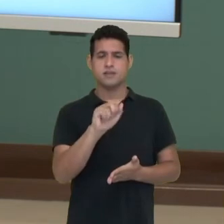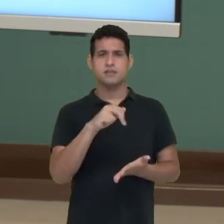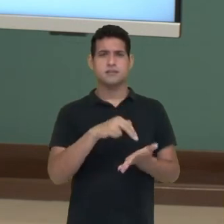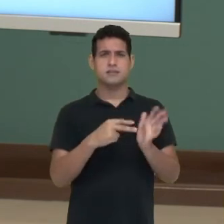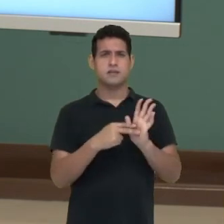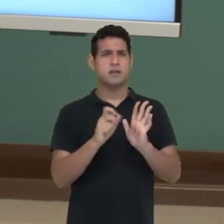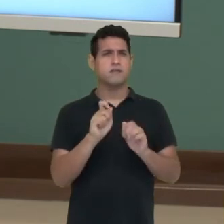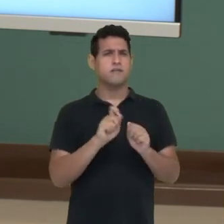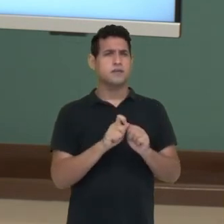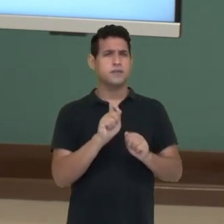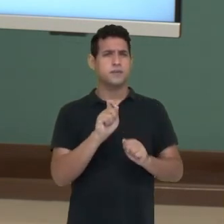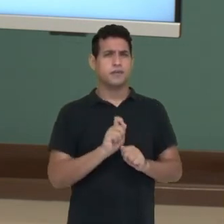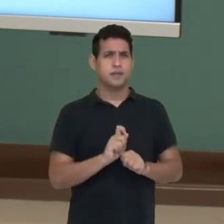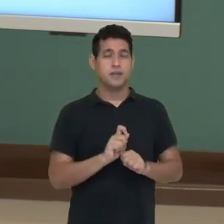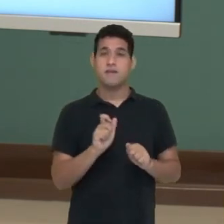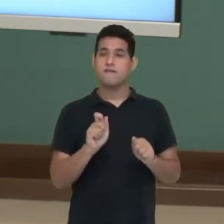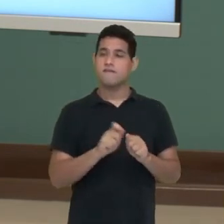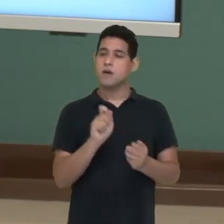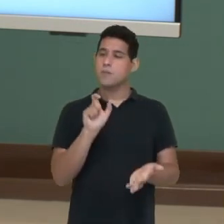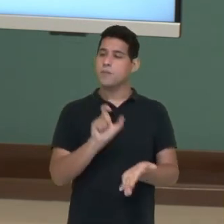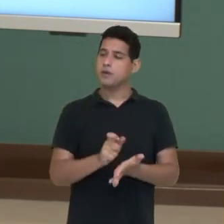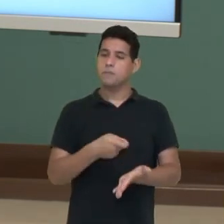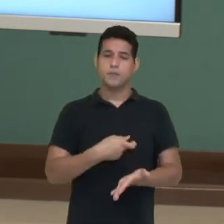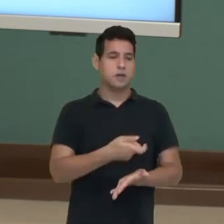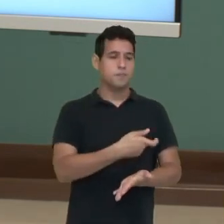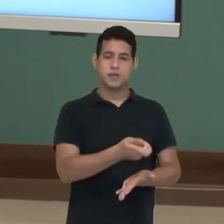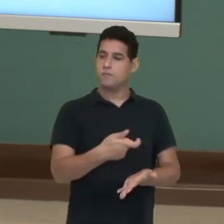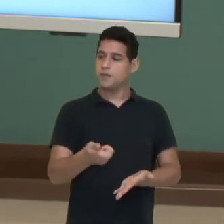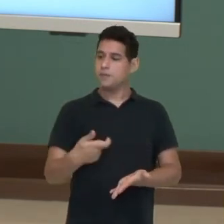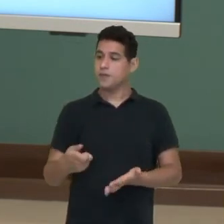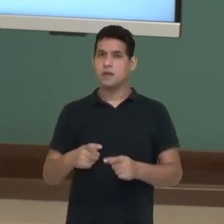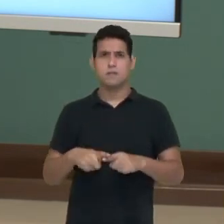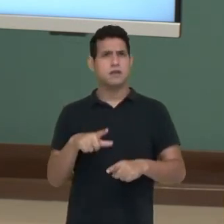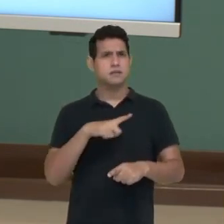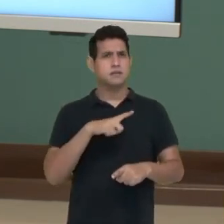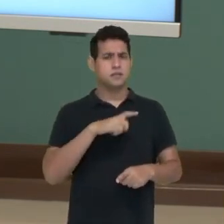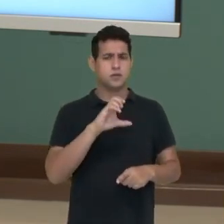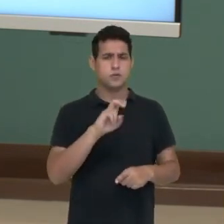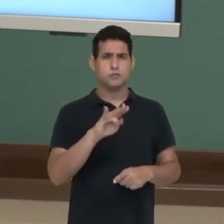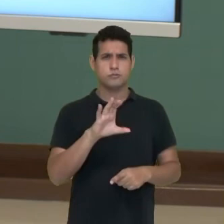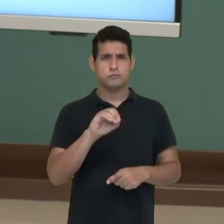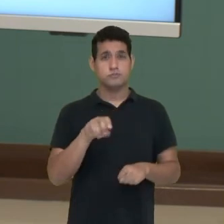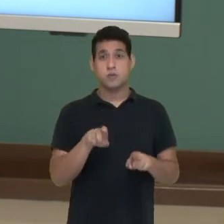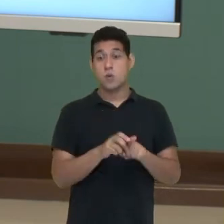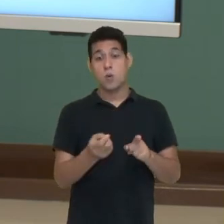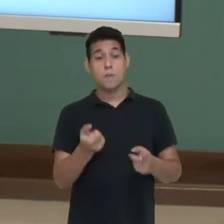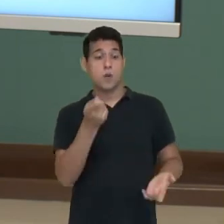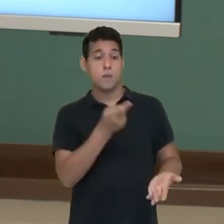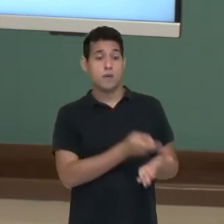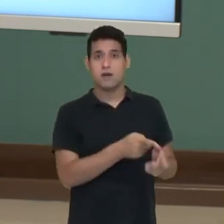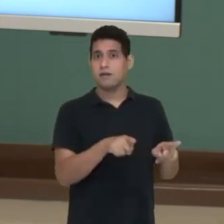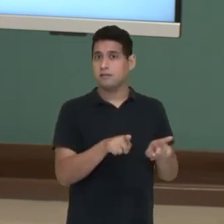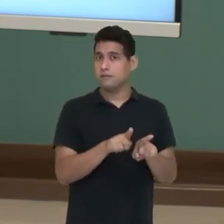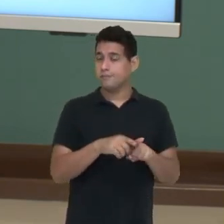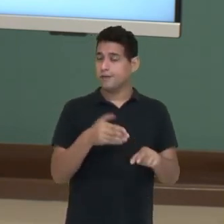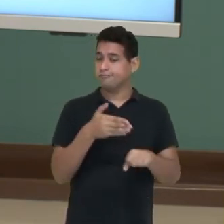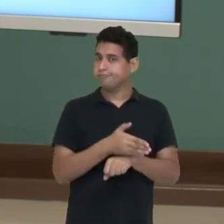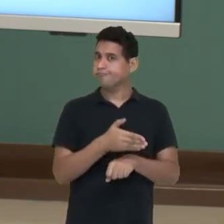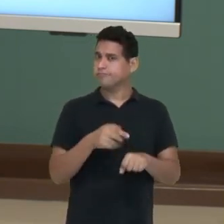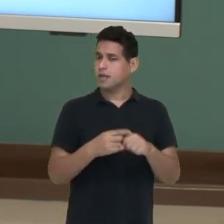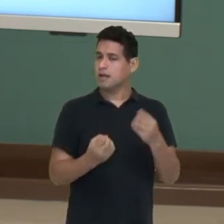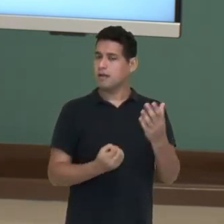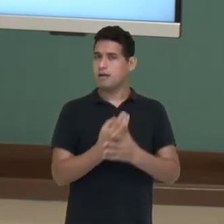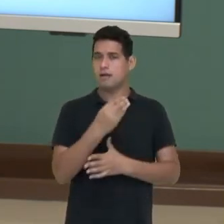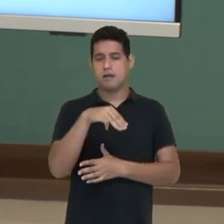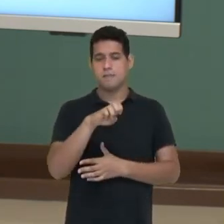você vai repassar ao cliente, mas você tem um custo, ou para comprar, no caso desse exemplo da mesa, para produzir